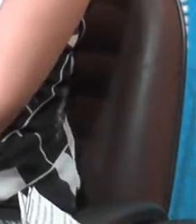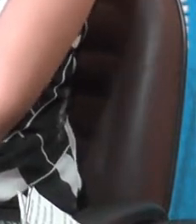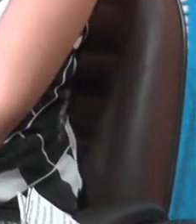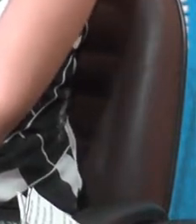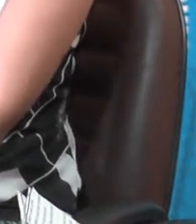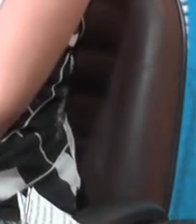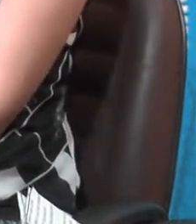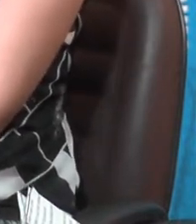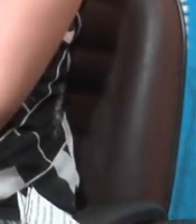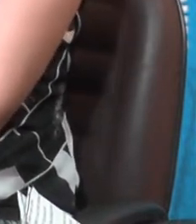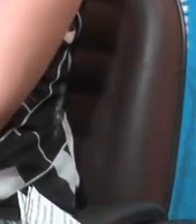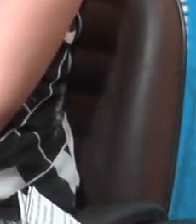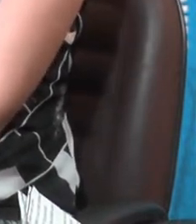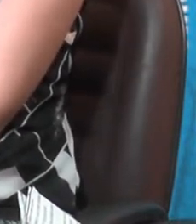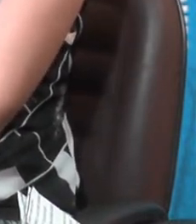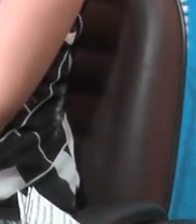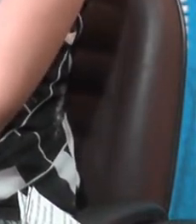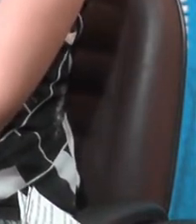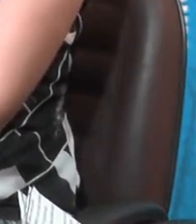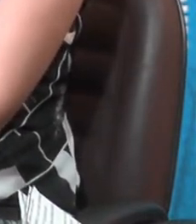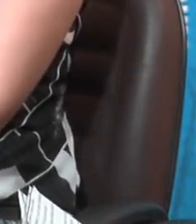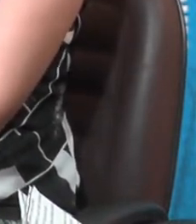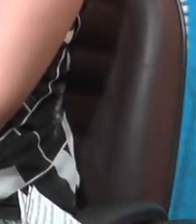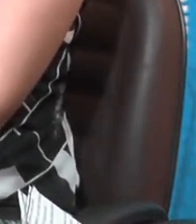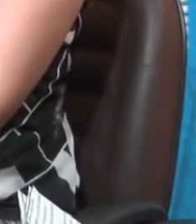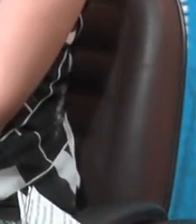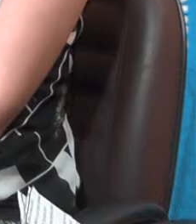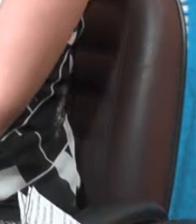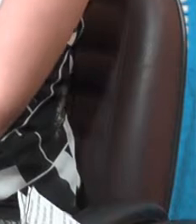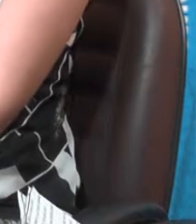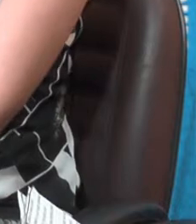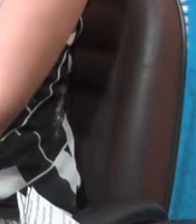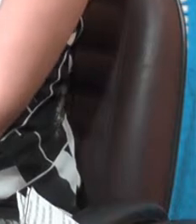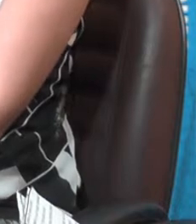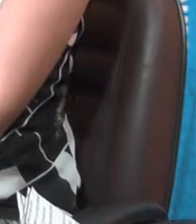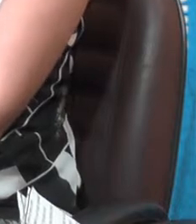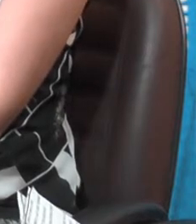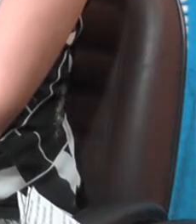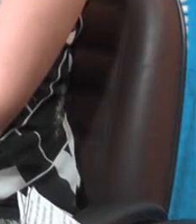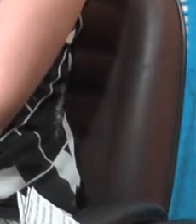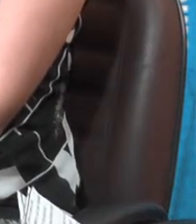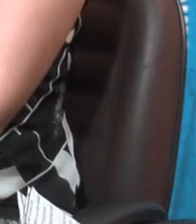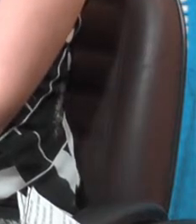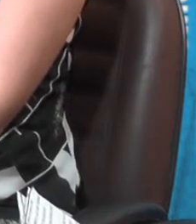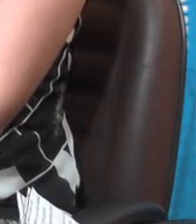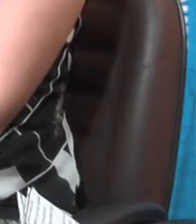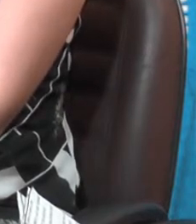um ano depois que eu nasci, minha mãe ela trabalhava de faxina.